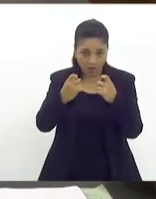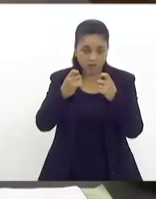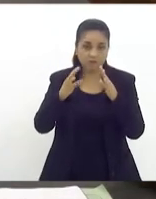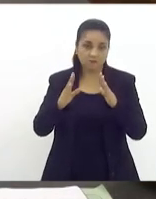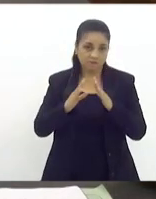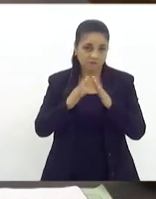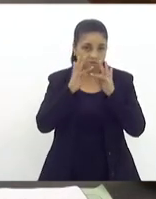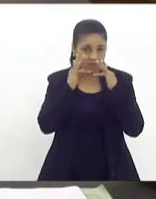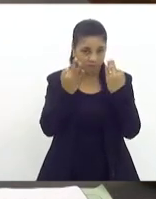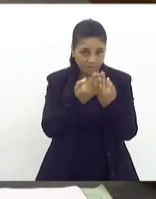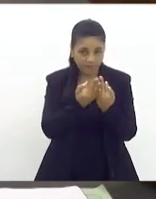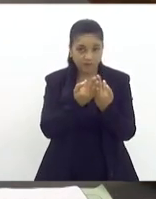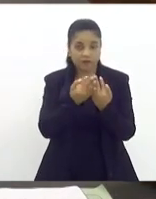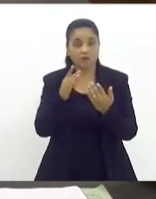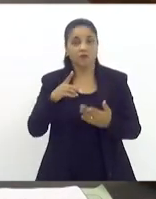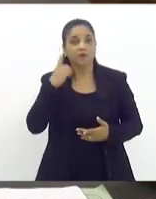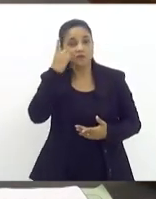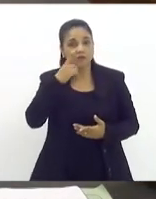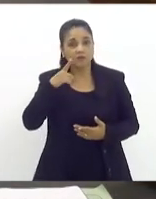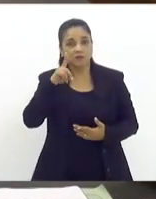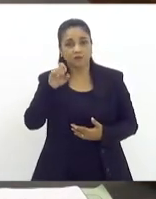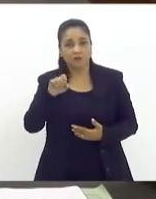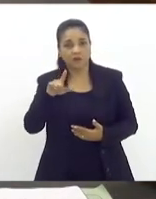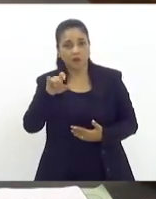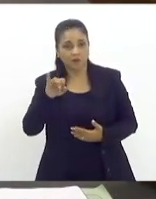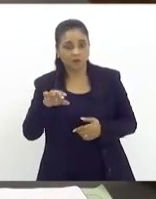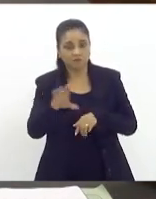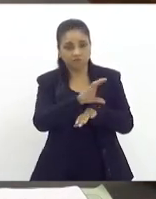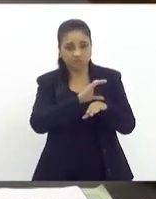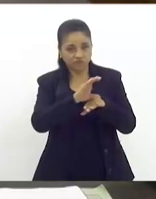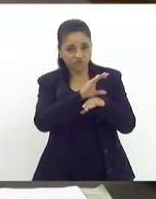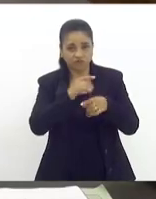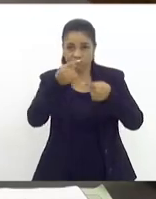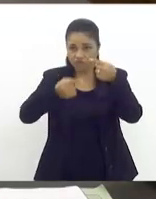do deputado Delaroli foi pela inconstitucionalidade em discussão.